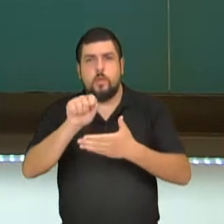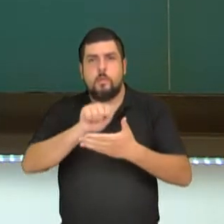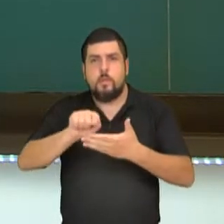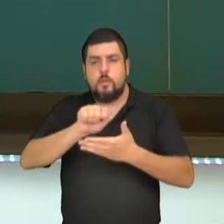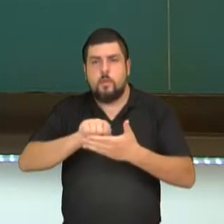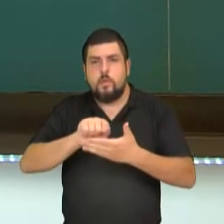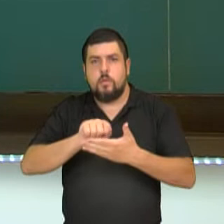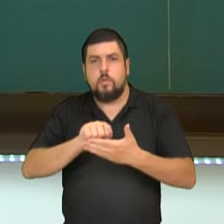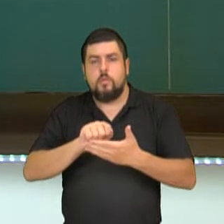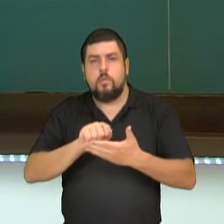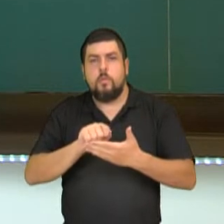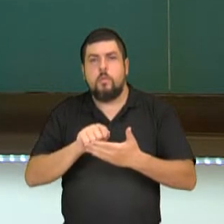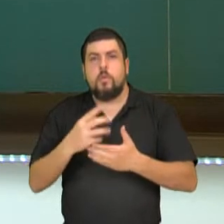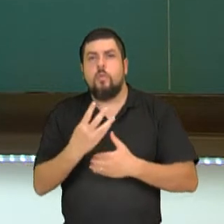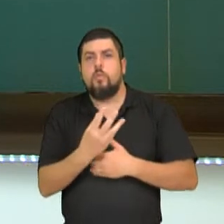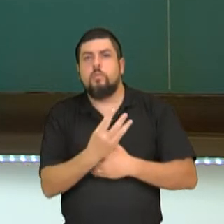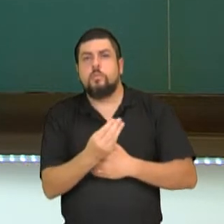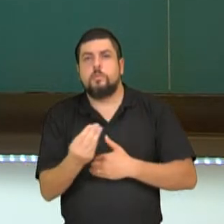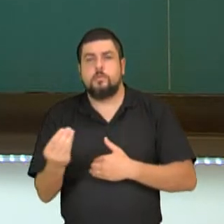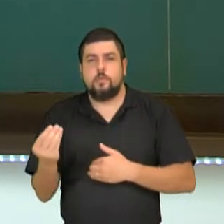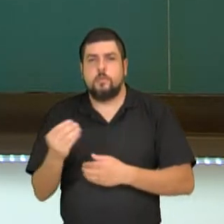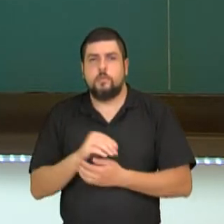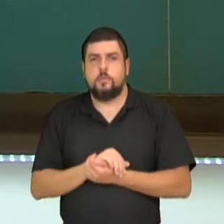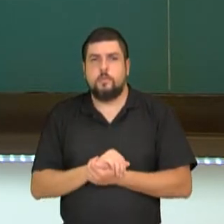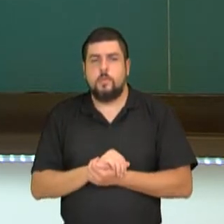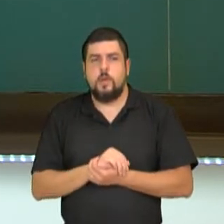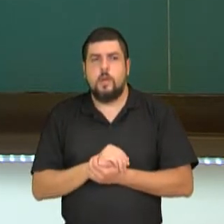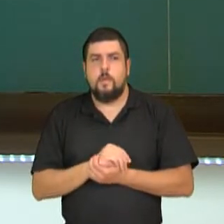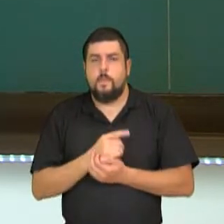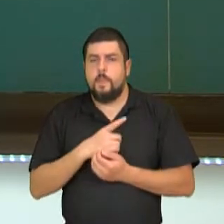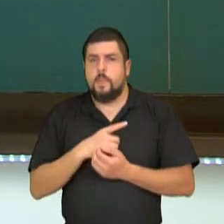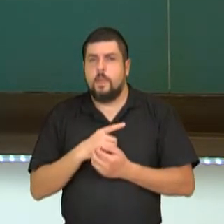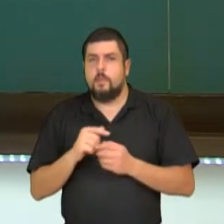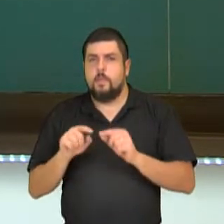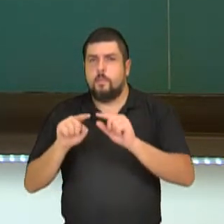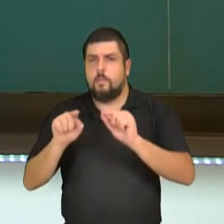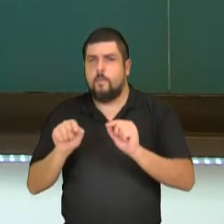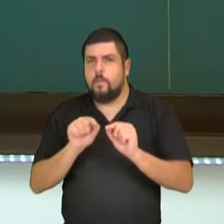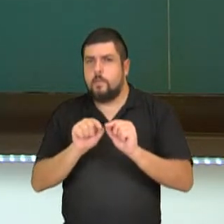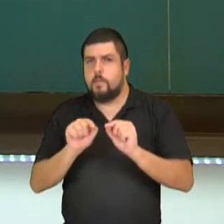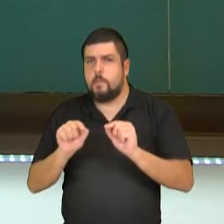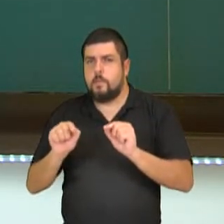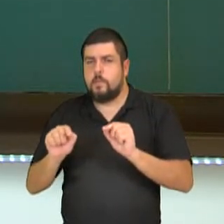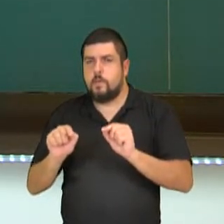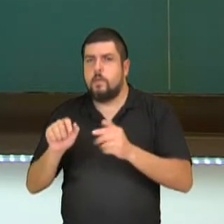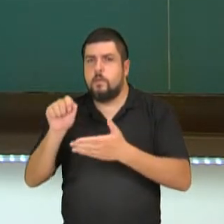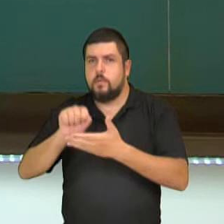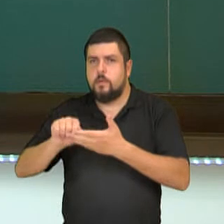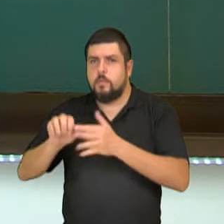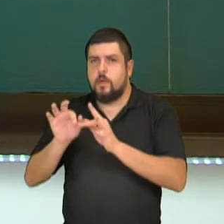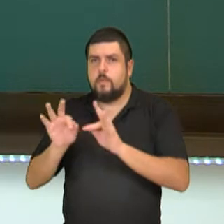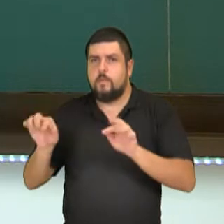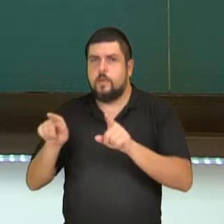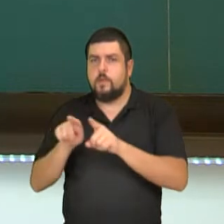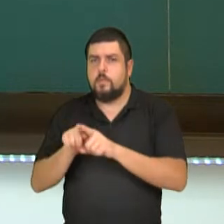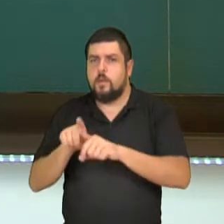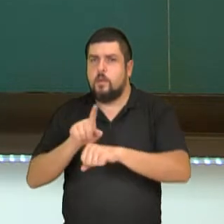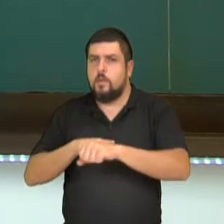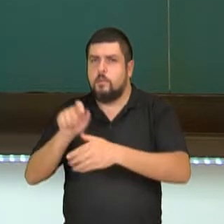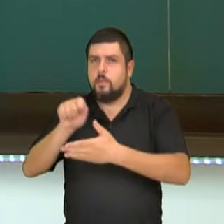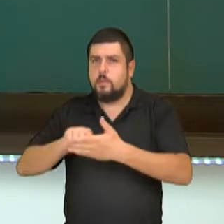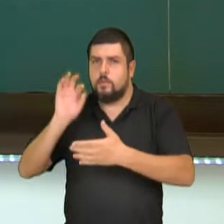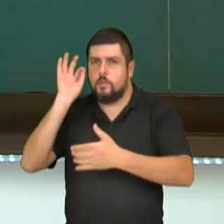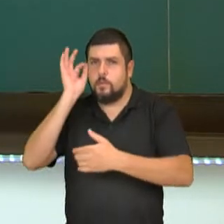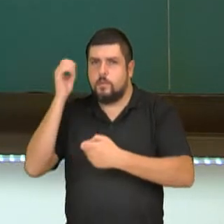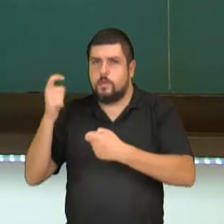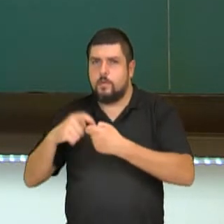vai complementar. Nós temos aqui as reticências, você vai escrever o restante da frase também. Um tempo para você resolver e